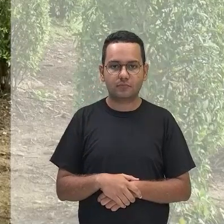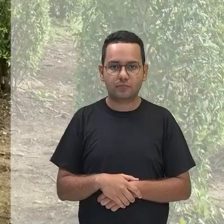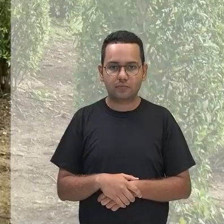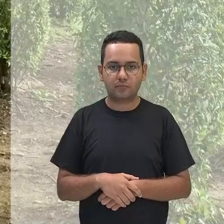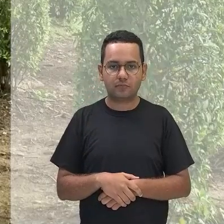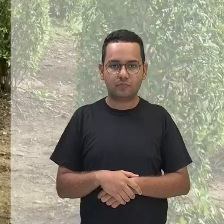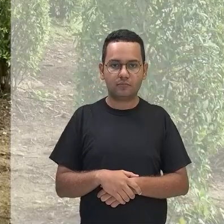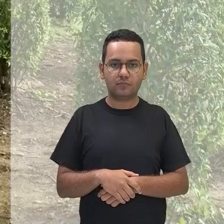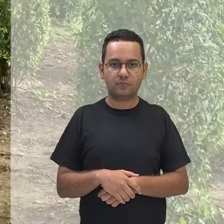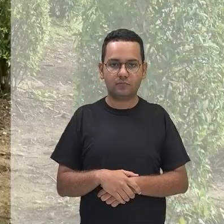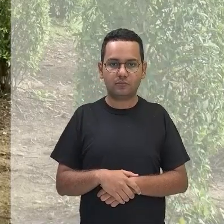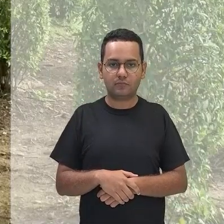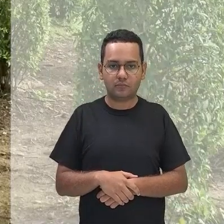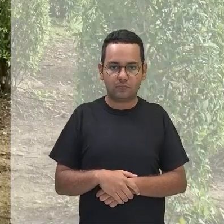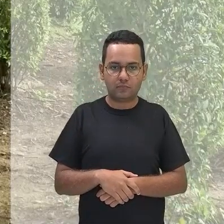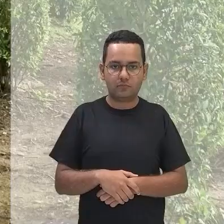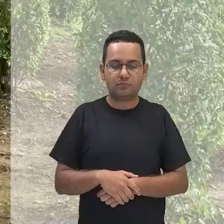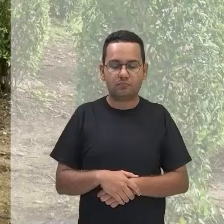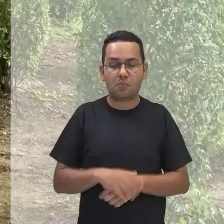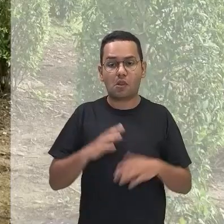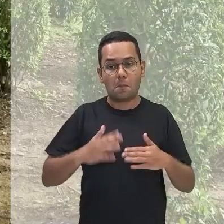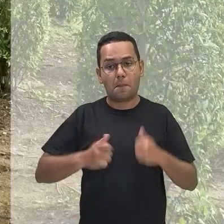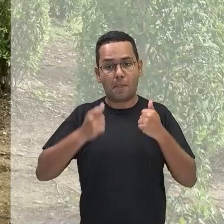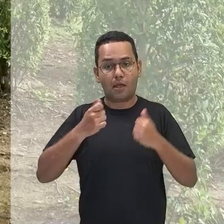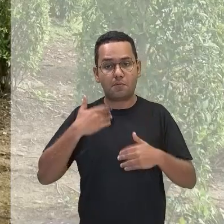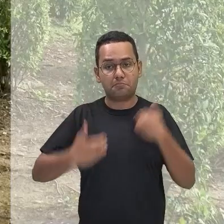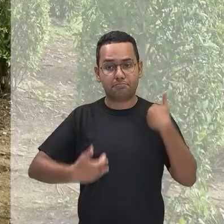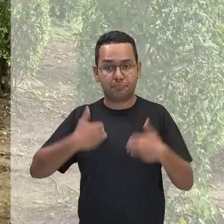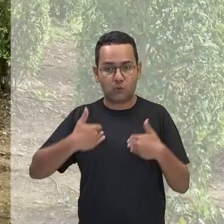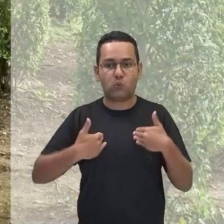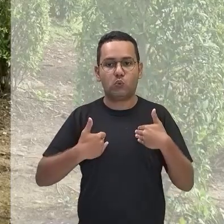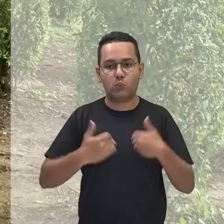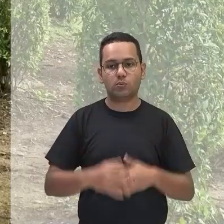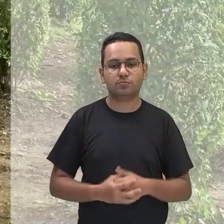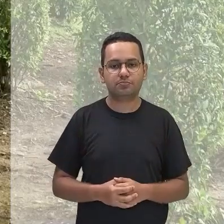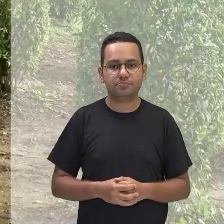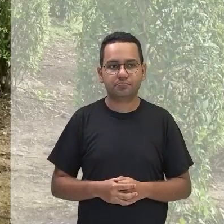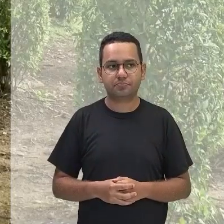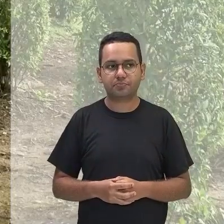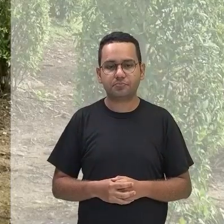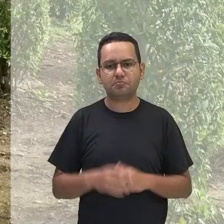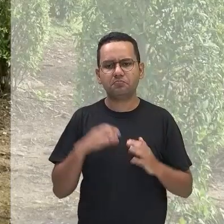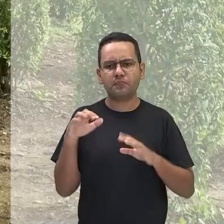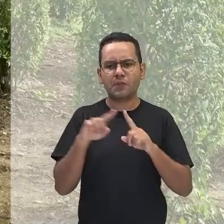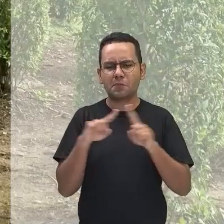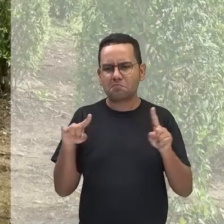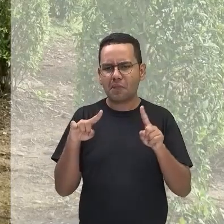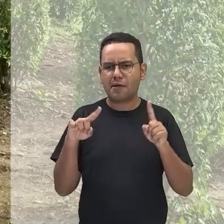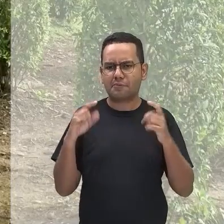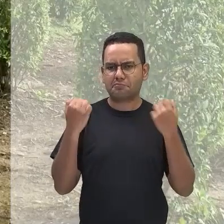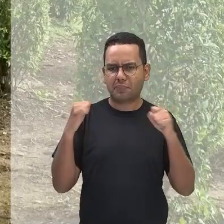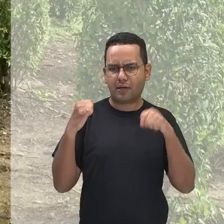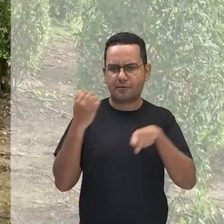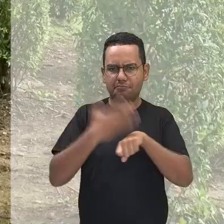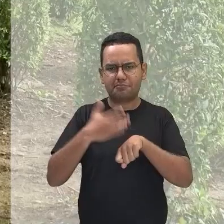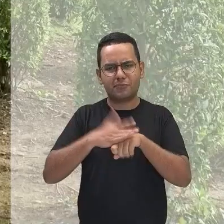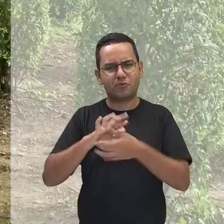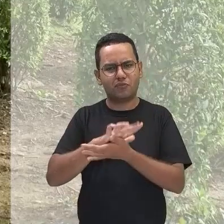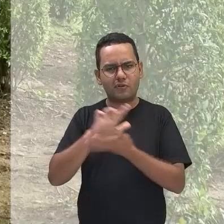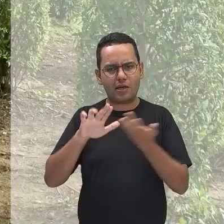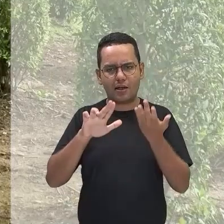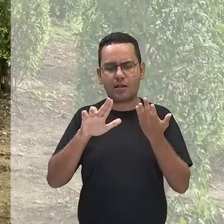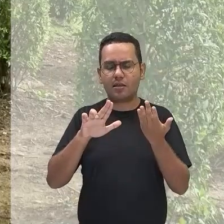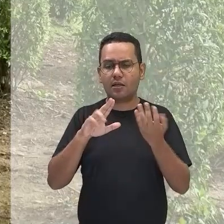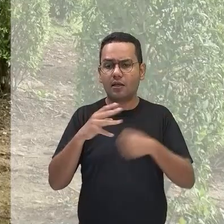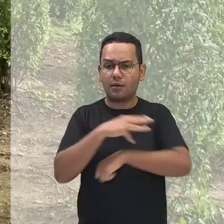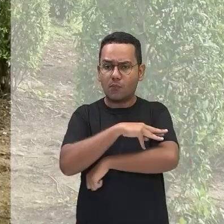O nosso condicionamento físico, ok? Então, a atividade física são várias. Vai fortalecer a parte muscular, vai fortalecer